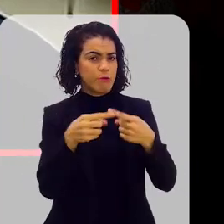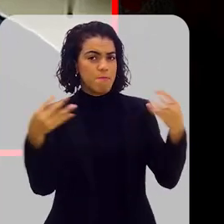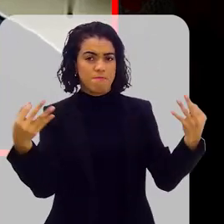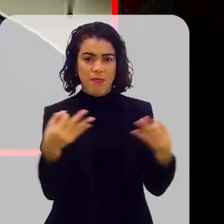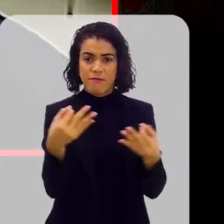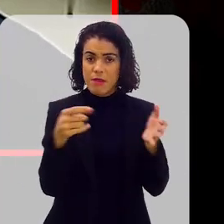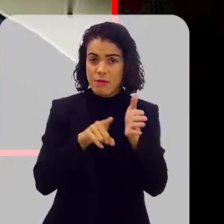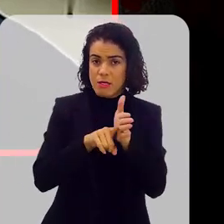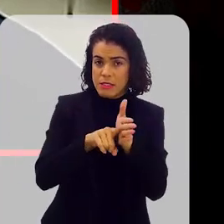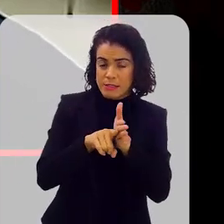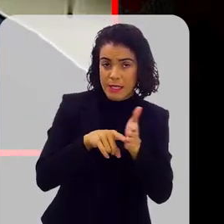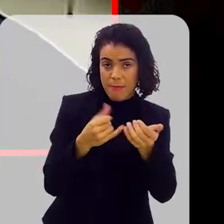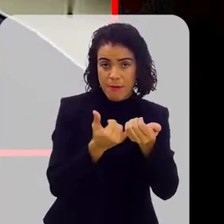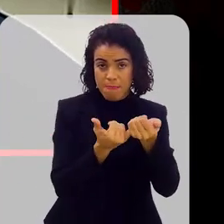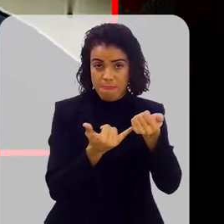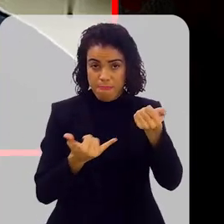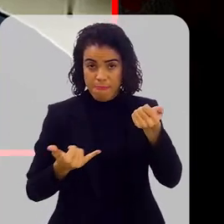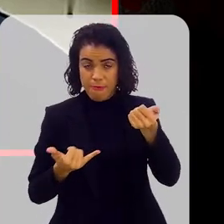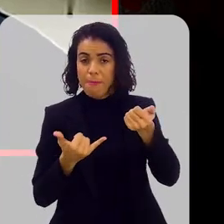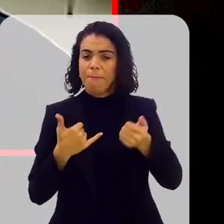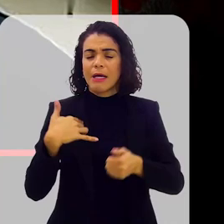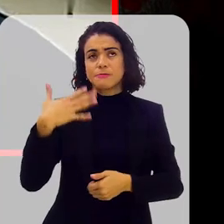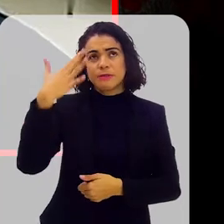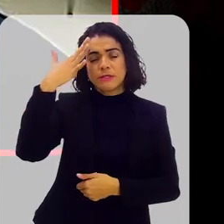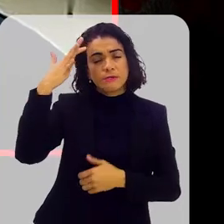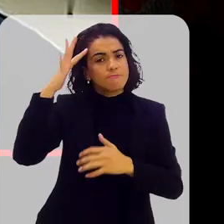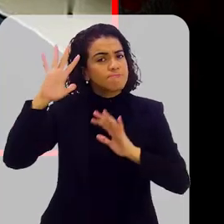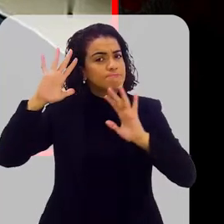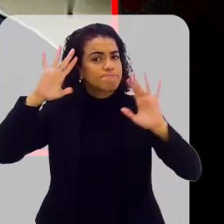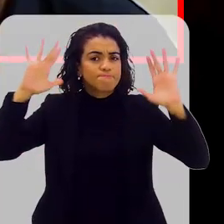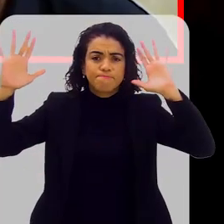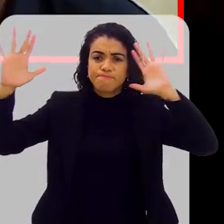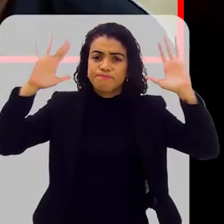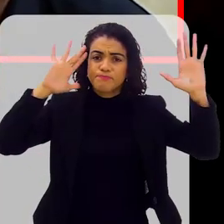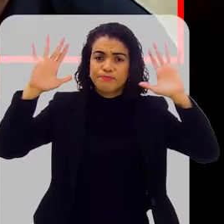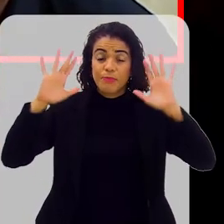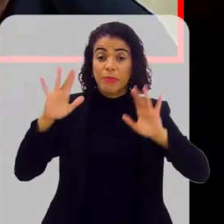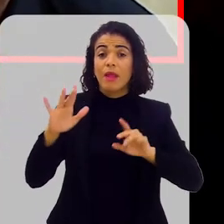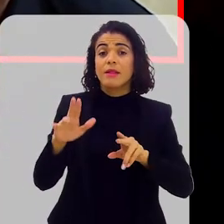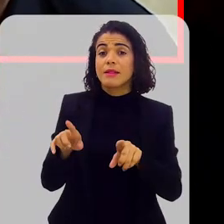para 45 anos de idade. Eu acho que a gente tem que ser racional também com isso.